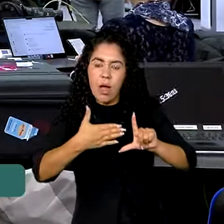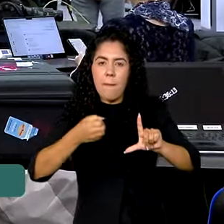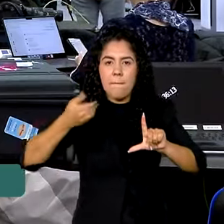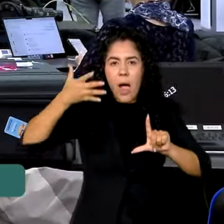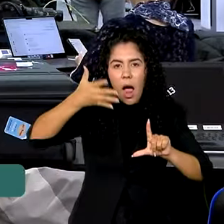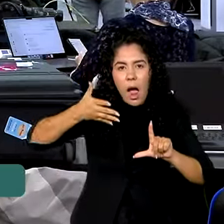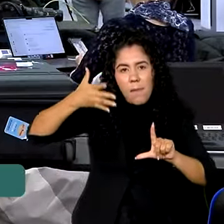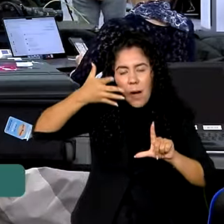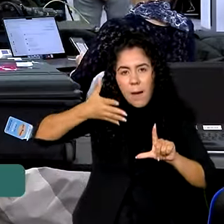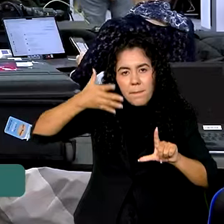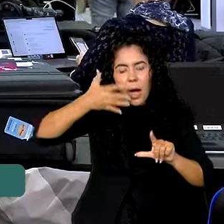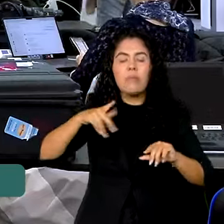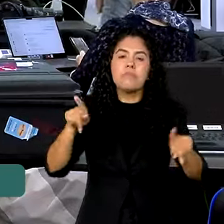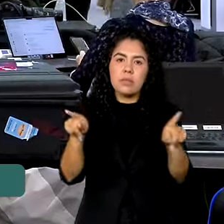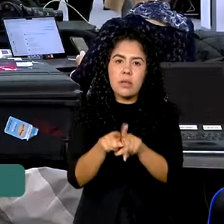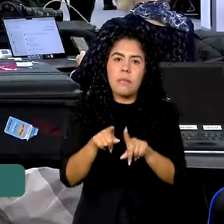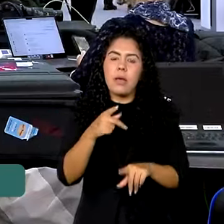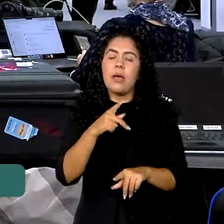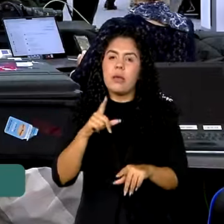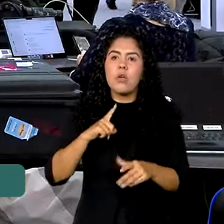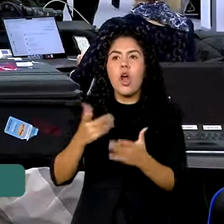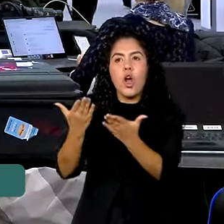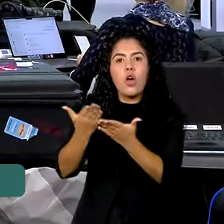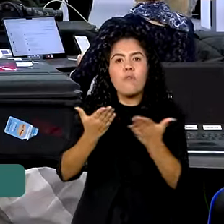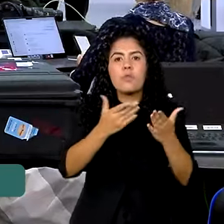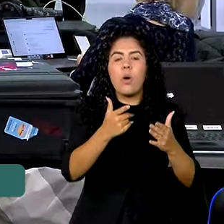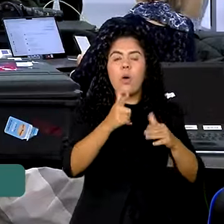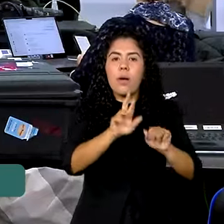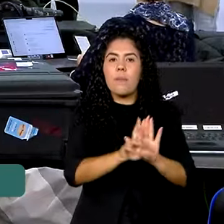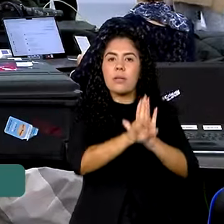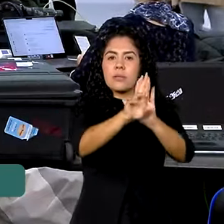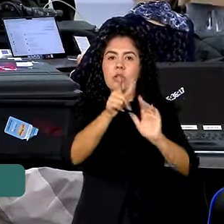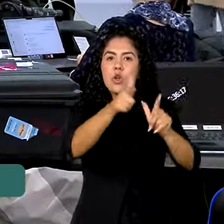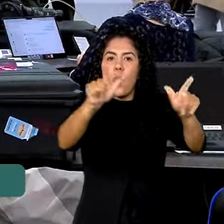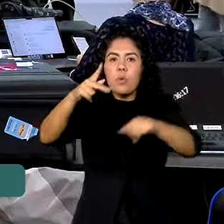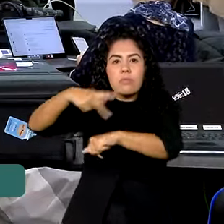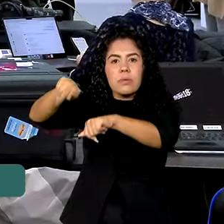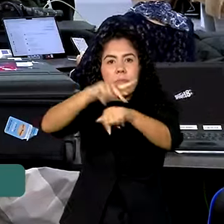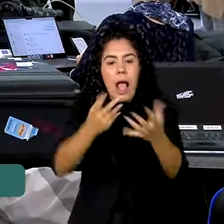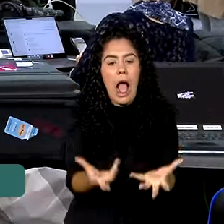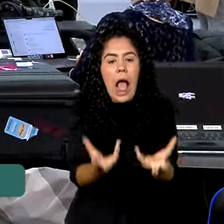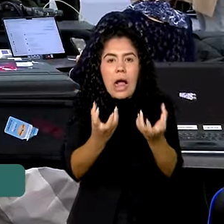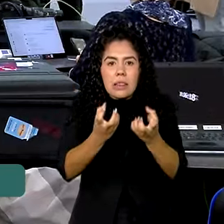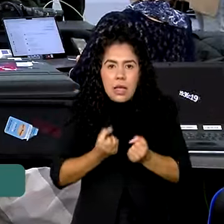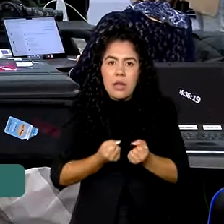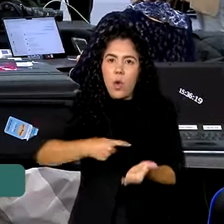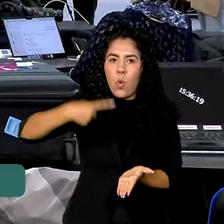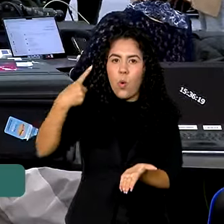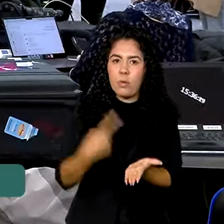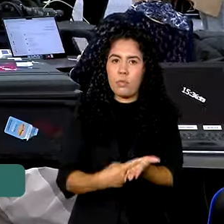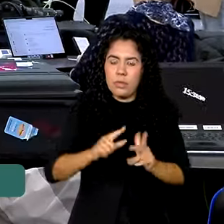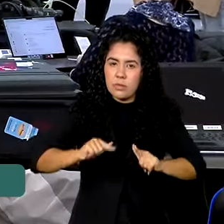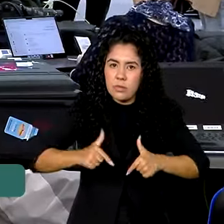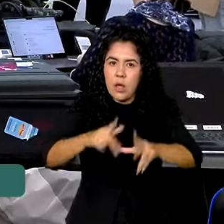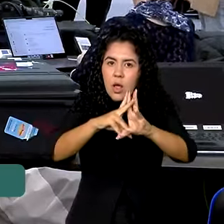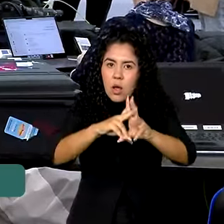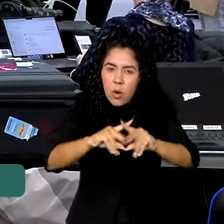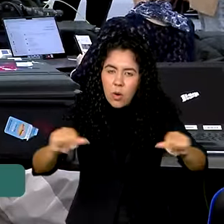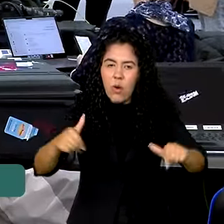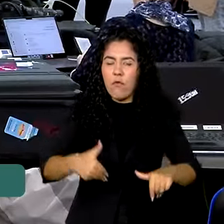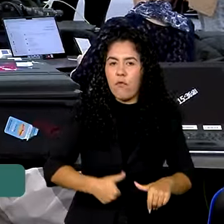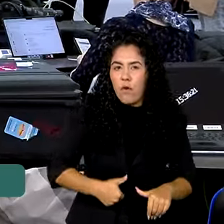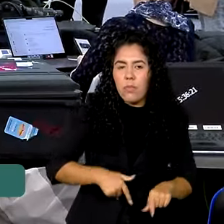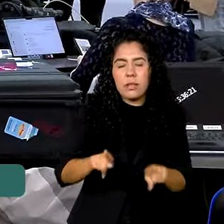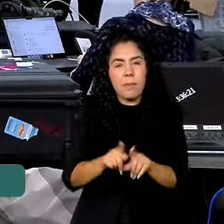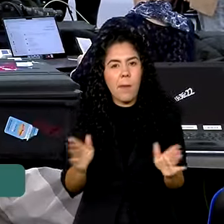Lula convidou os países integrantes do grupo A aderirem à aliança Global contra fome e a pobreza falou sobre o